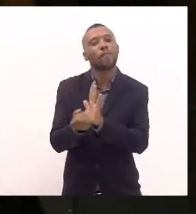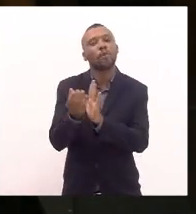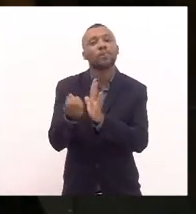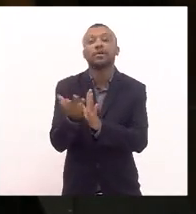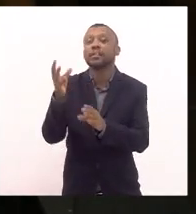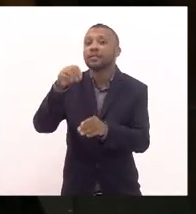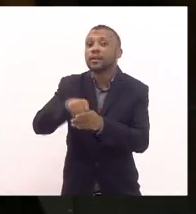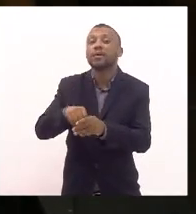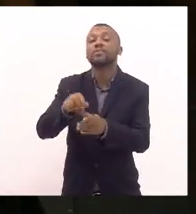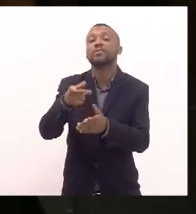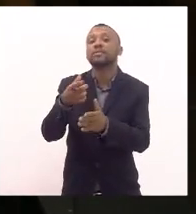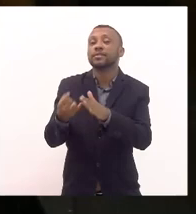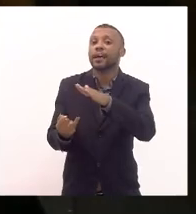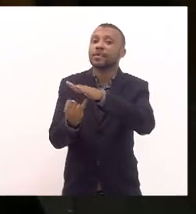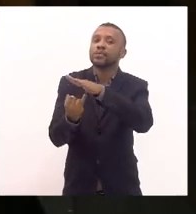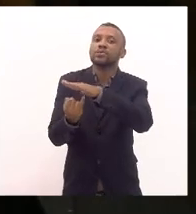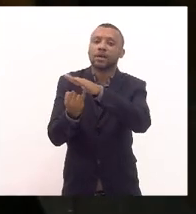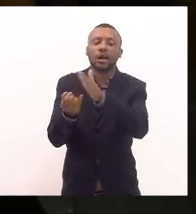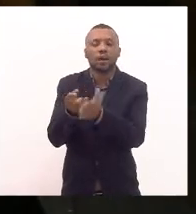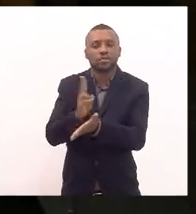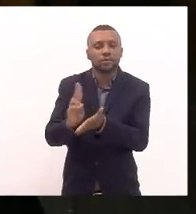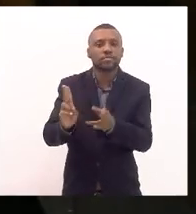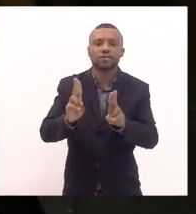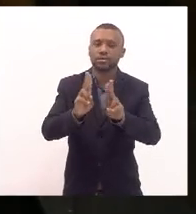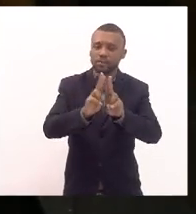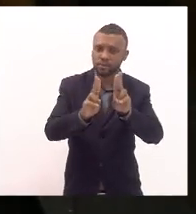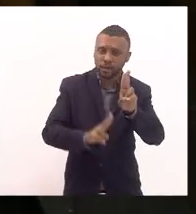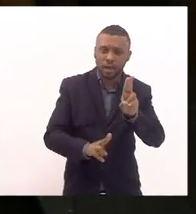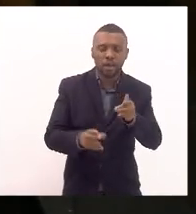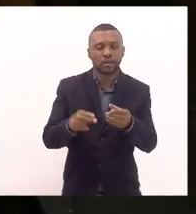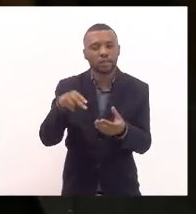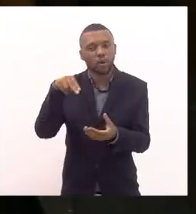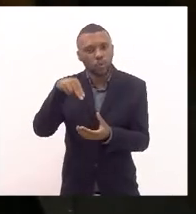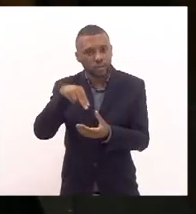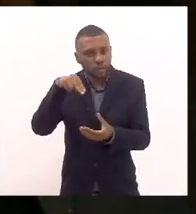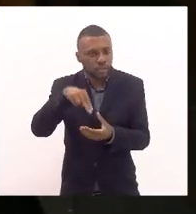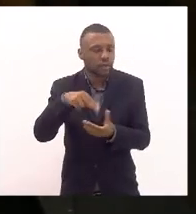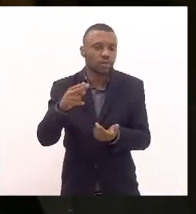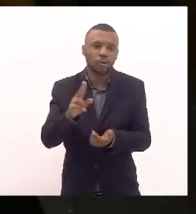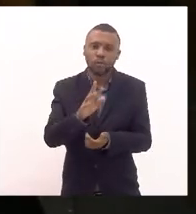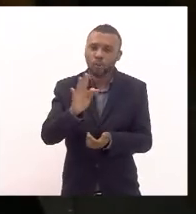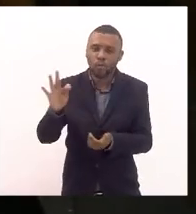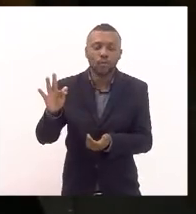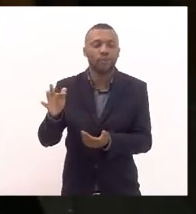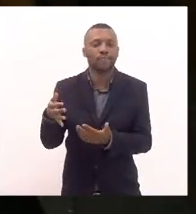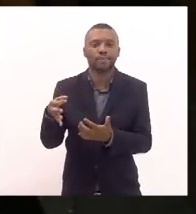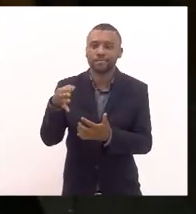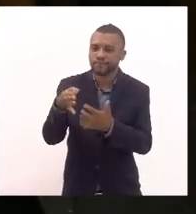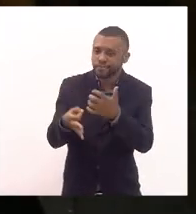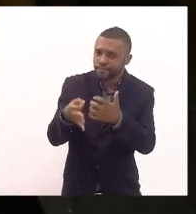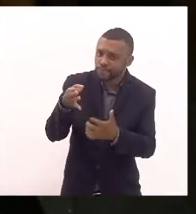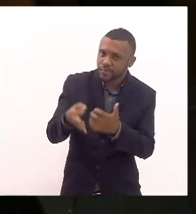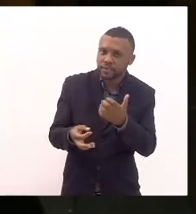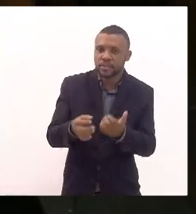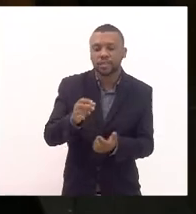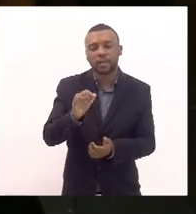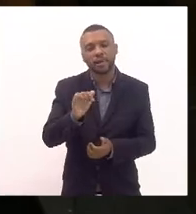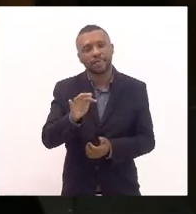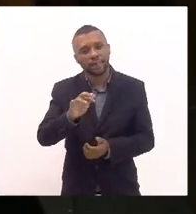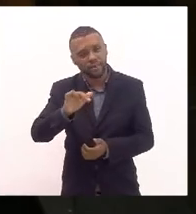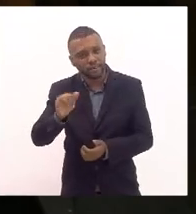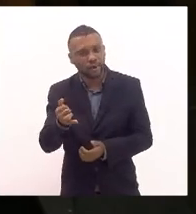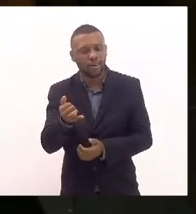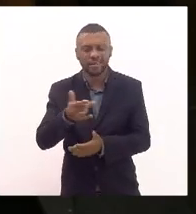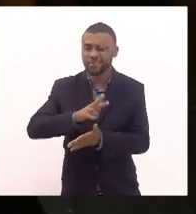institutos todos pesquisa aqui no rio na UFRJ na Unirio na UFF na Rural do IF no IFRJ na UERJ na UEFI